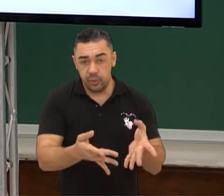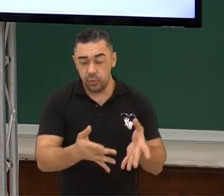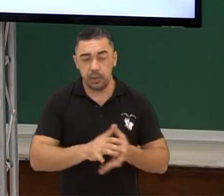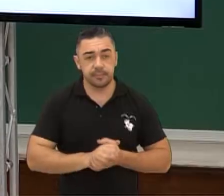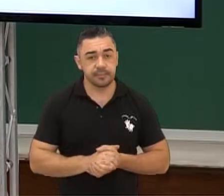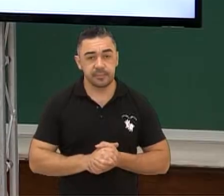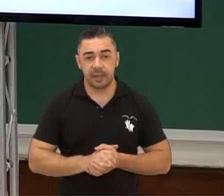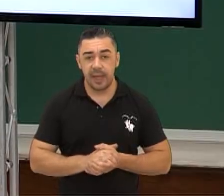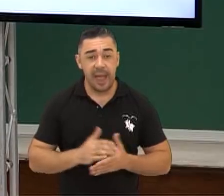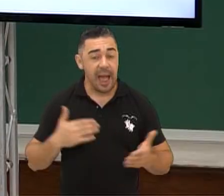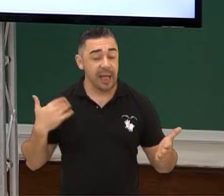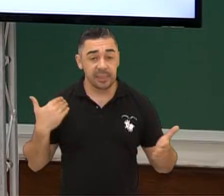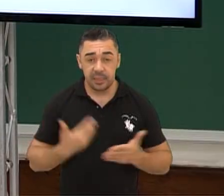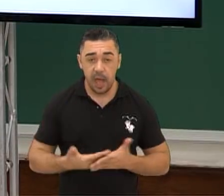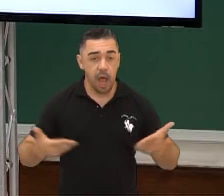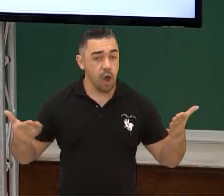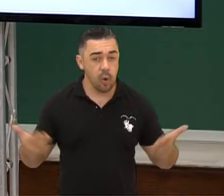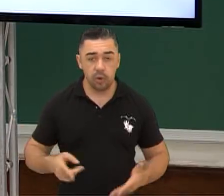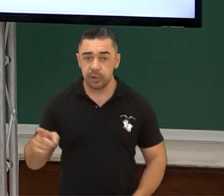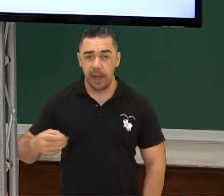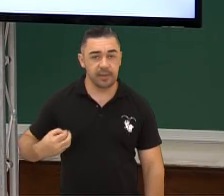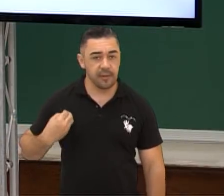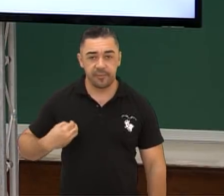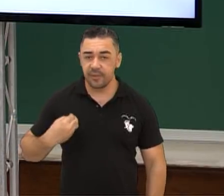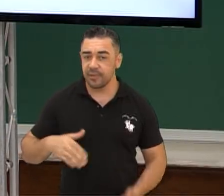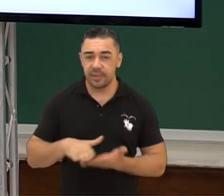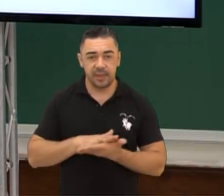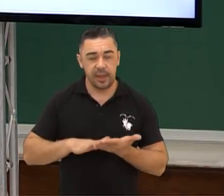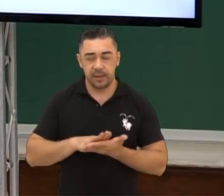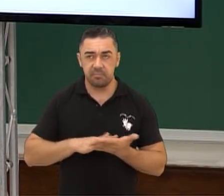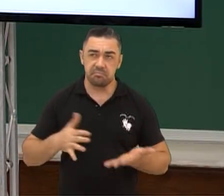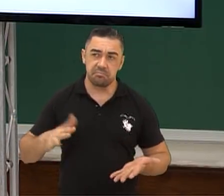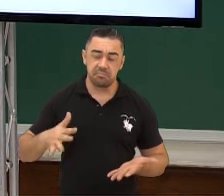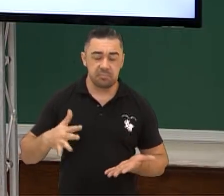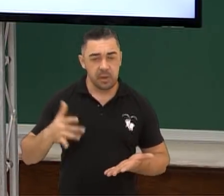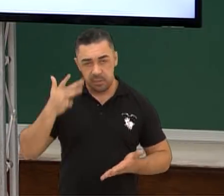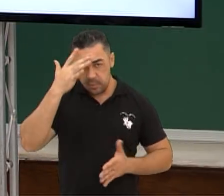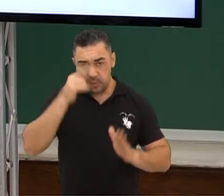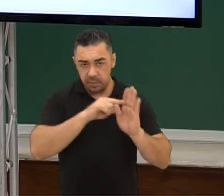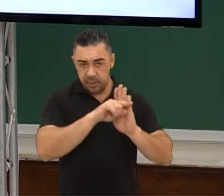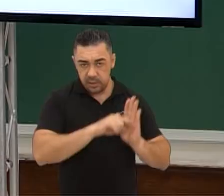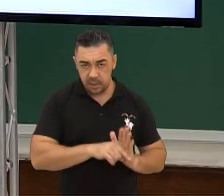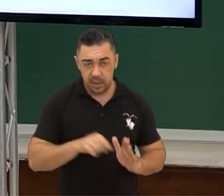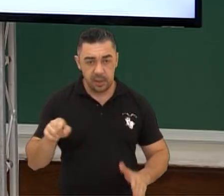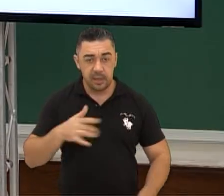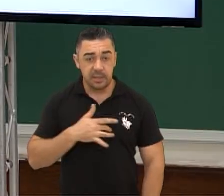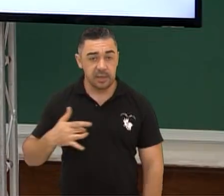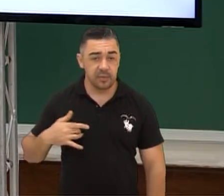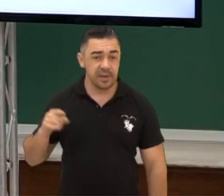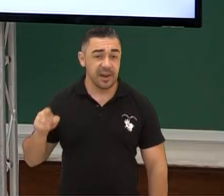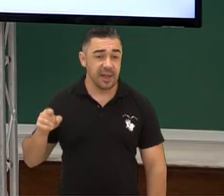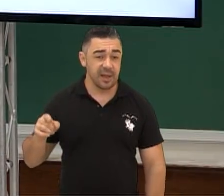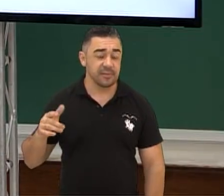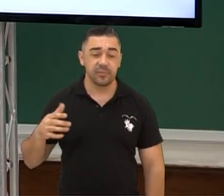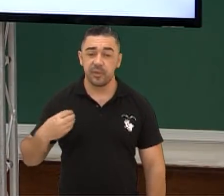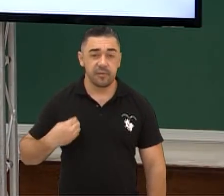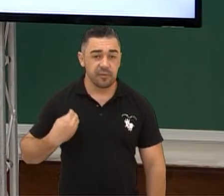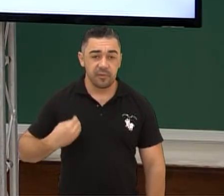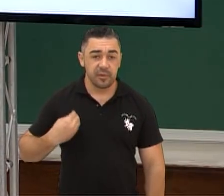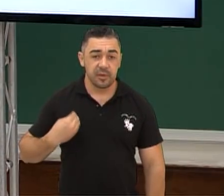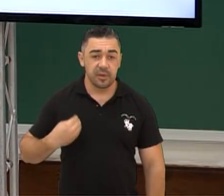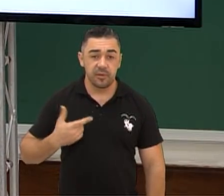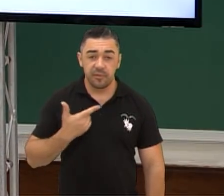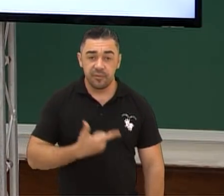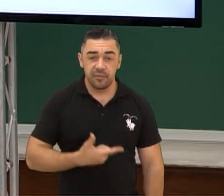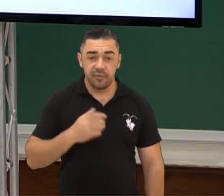a região é inabitável até hoje. Estima, segundo os especialistas em saúde, que é uma região que ficará inabitável por